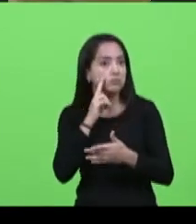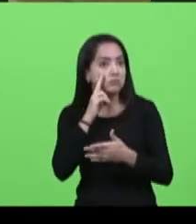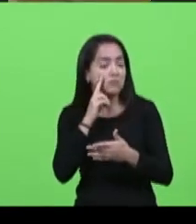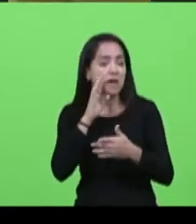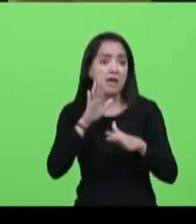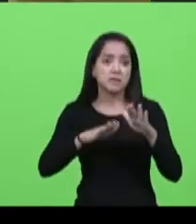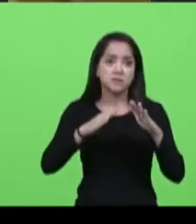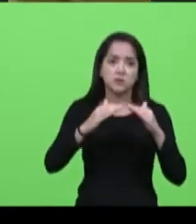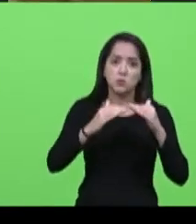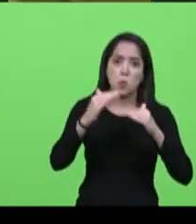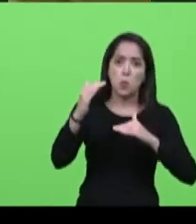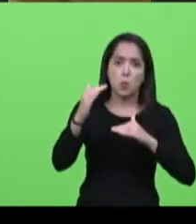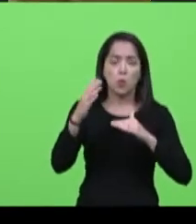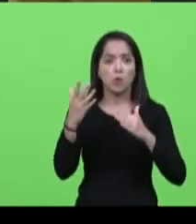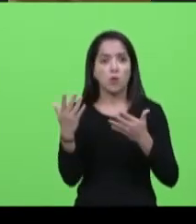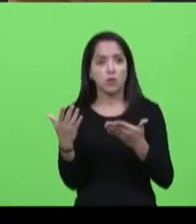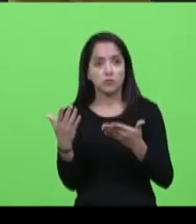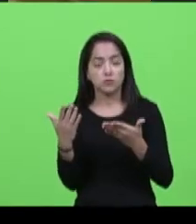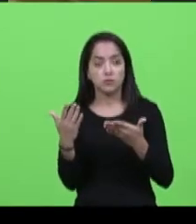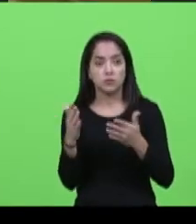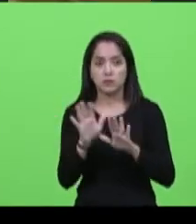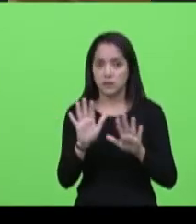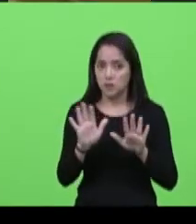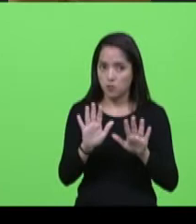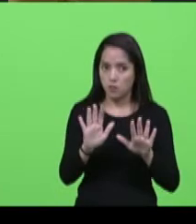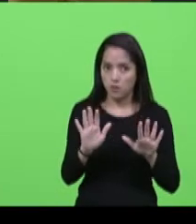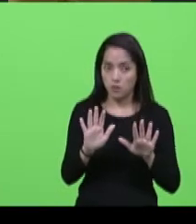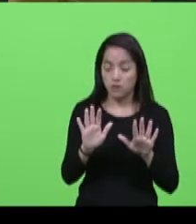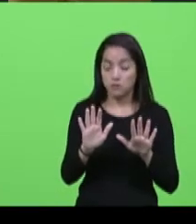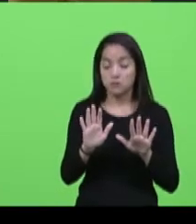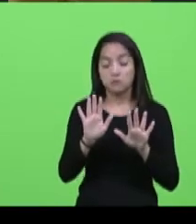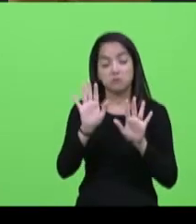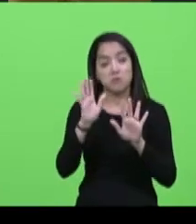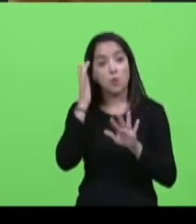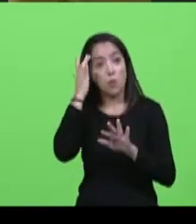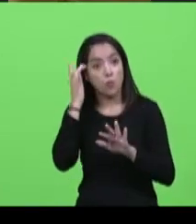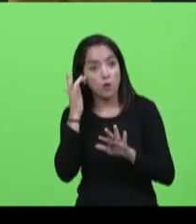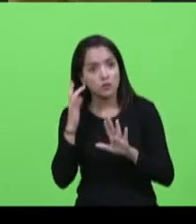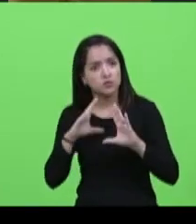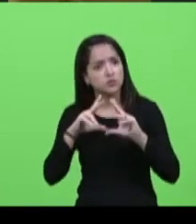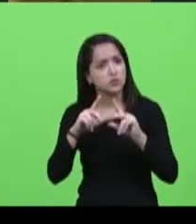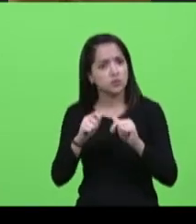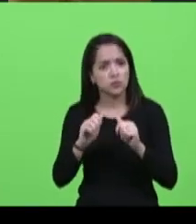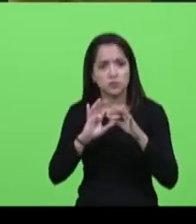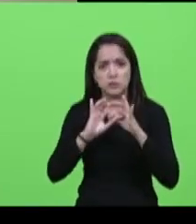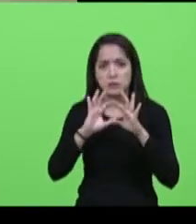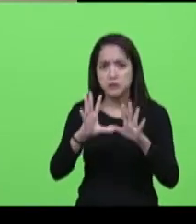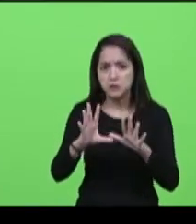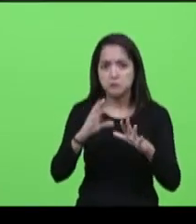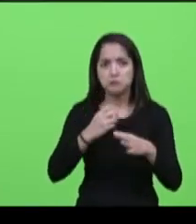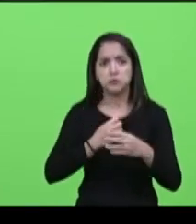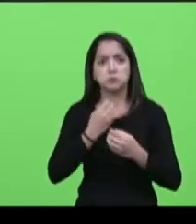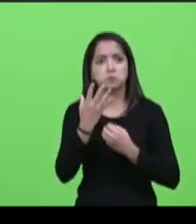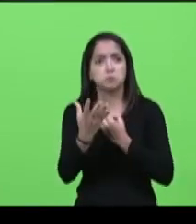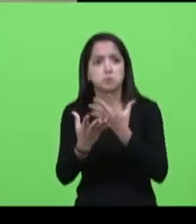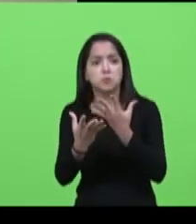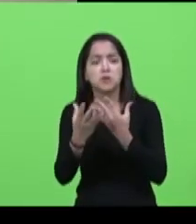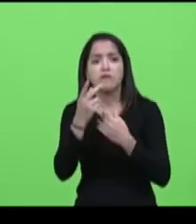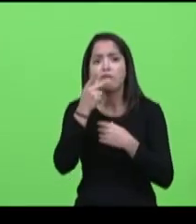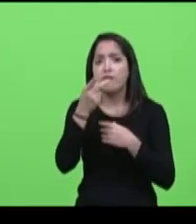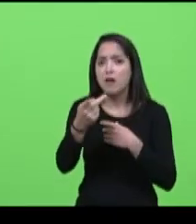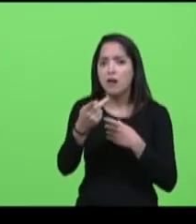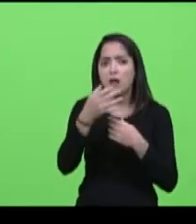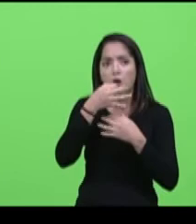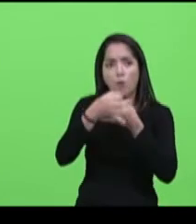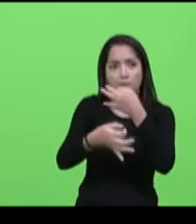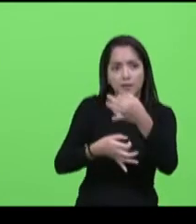alguém, ou que não é o caso do Ivan neste caso, eu acho que todos aqui temos a liberdade de nos expressar, de falar da forma como a